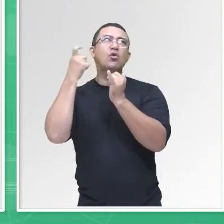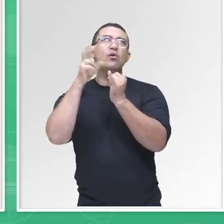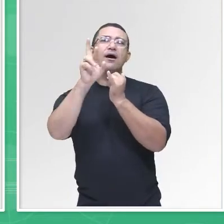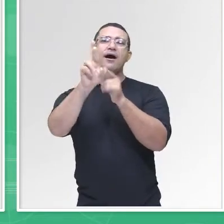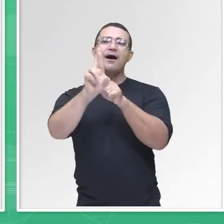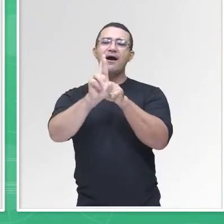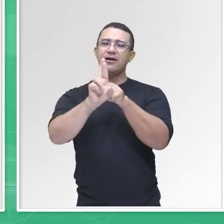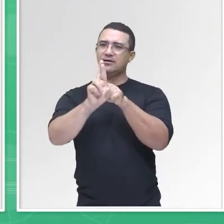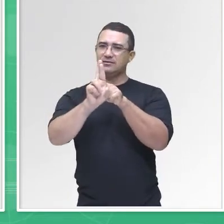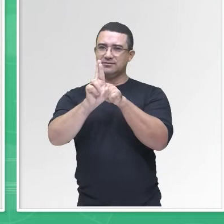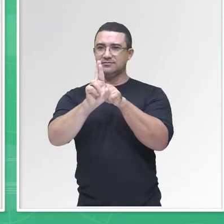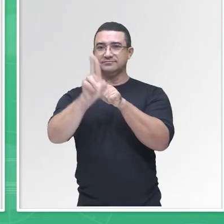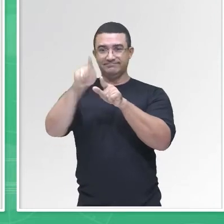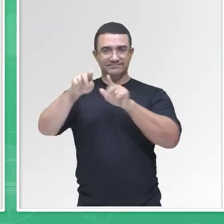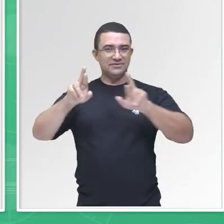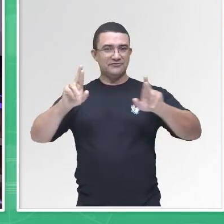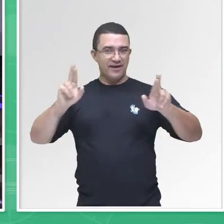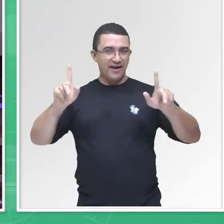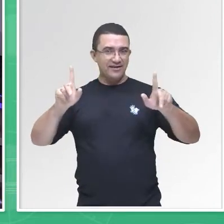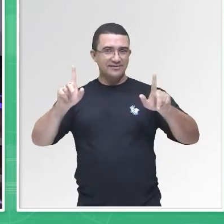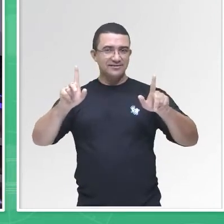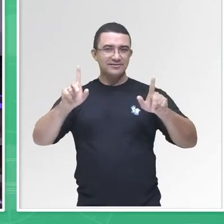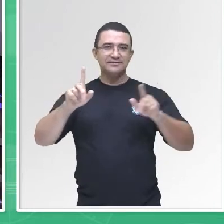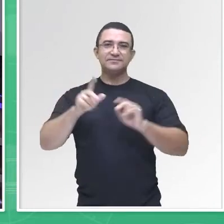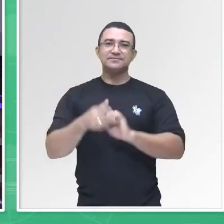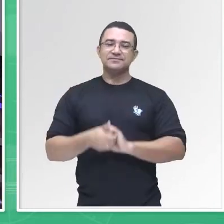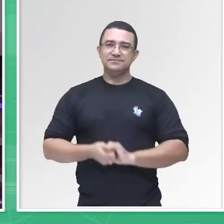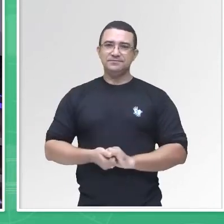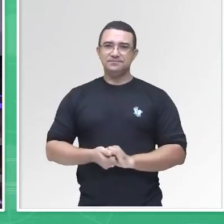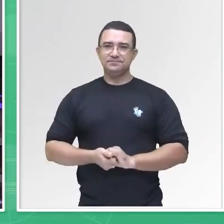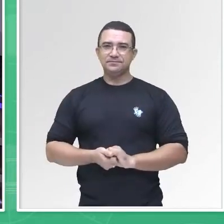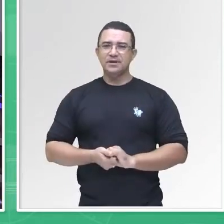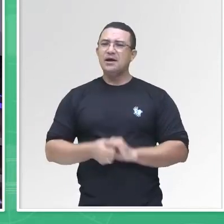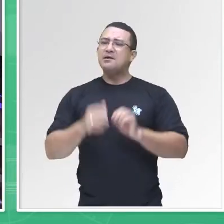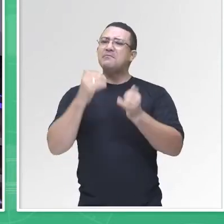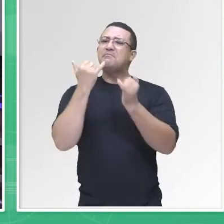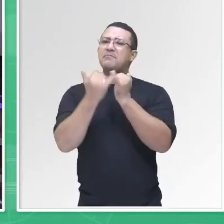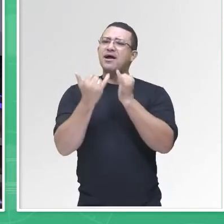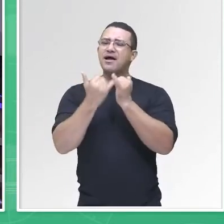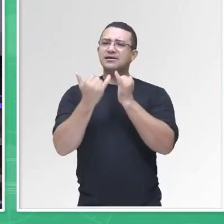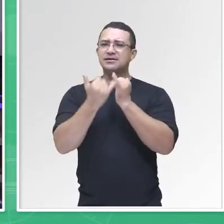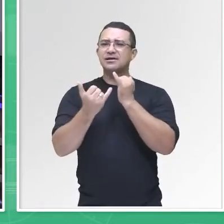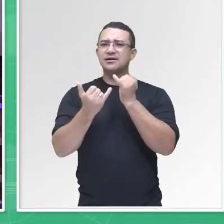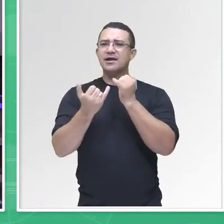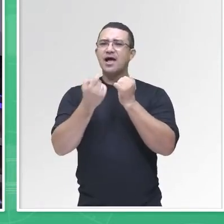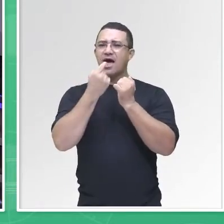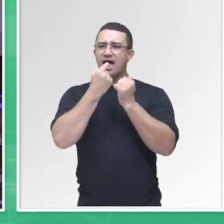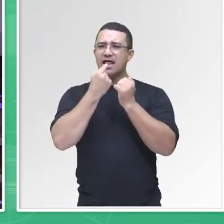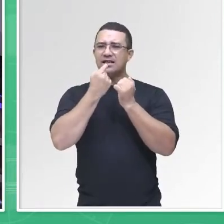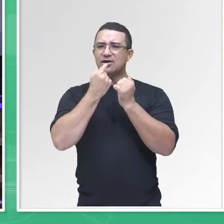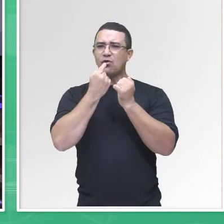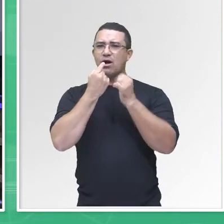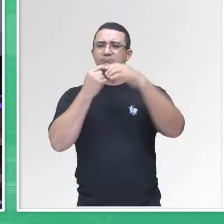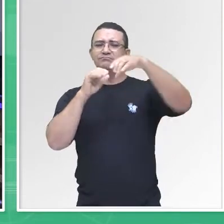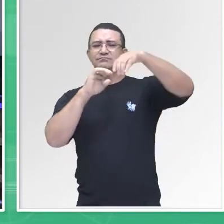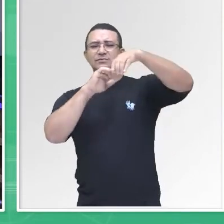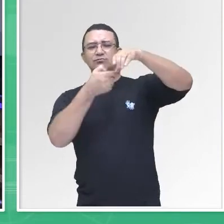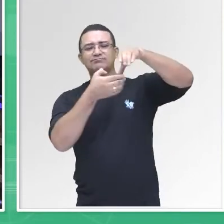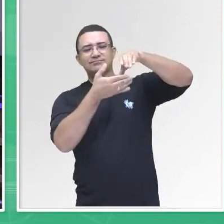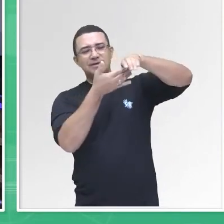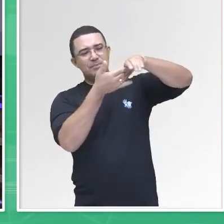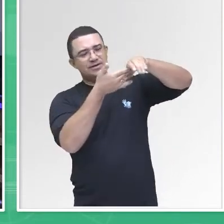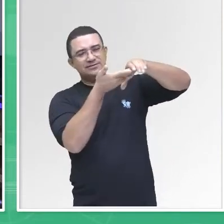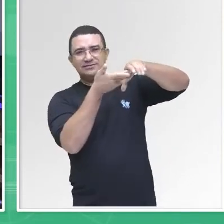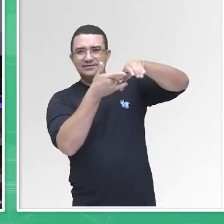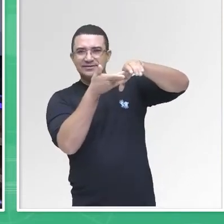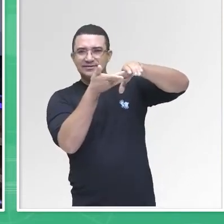né? É como se a parte, o dorso da língua, a parte mais interna da língua, ela tocasse o céu da boca, né?